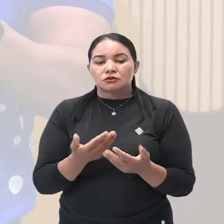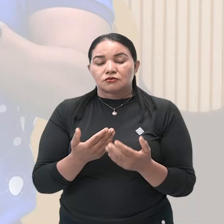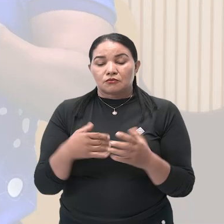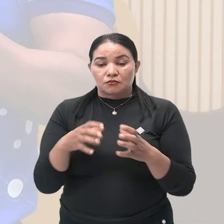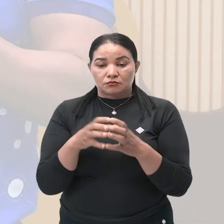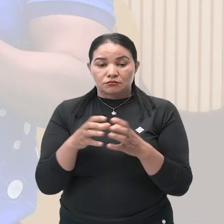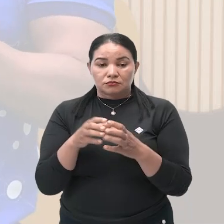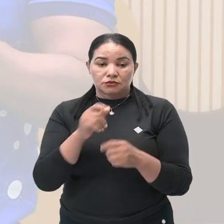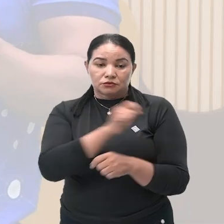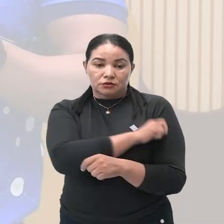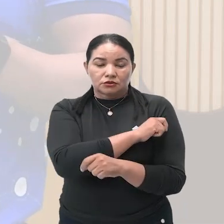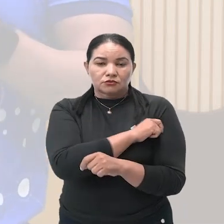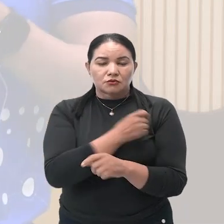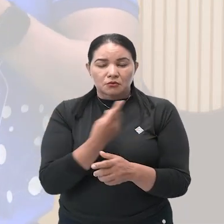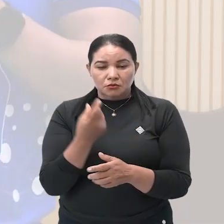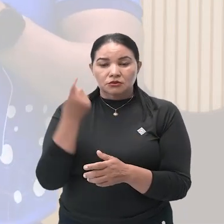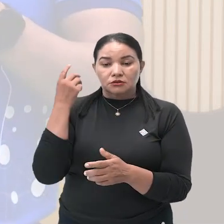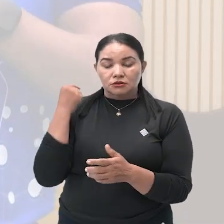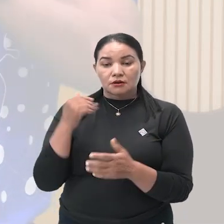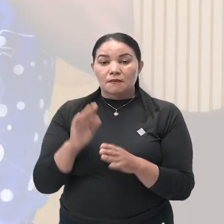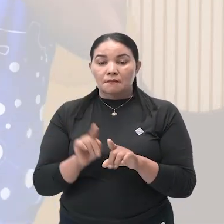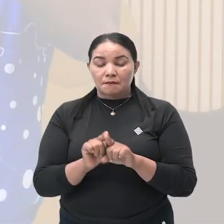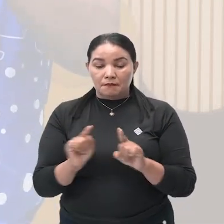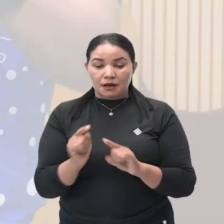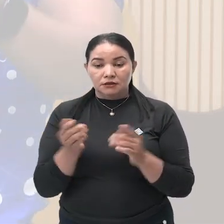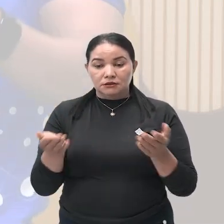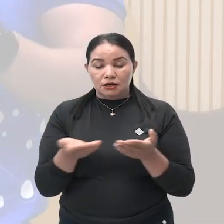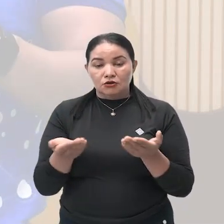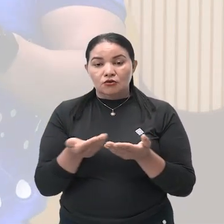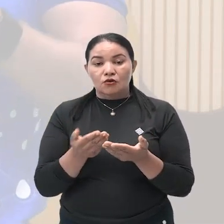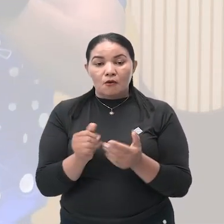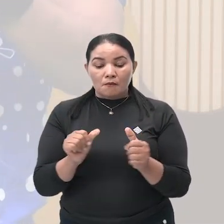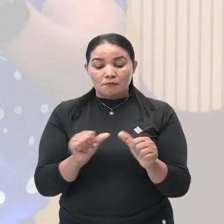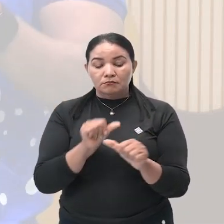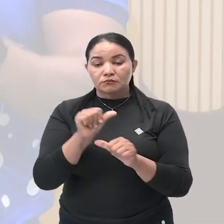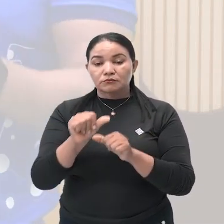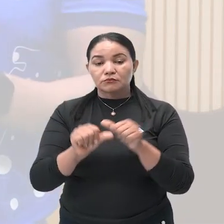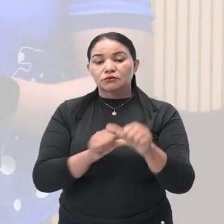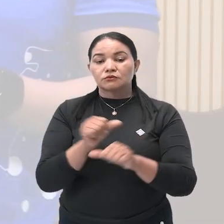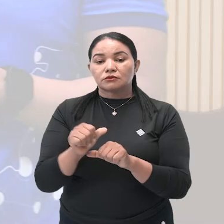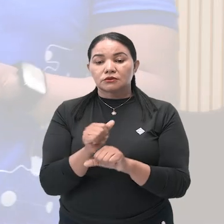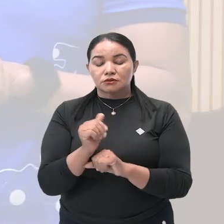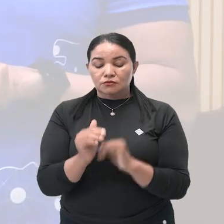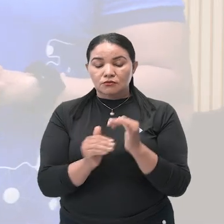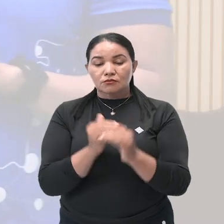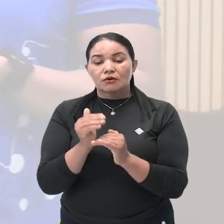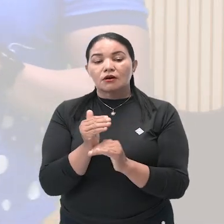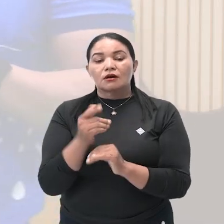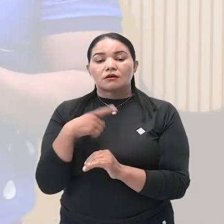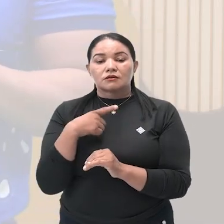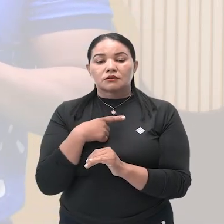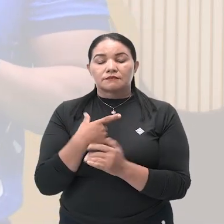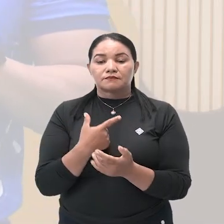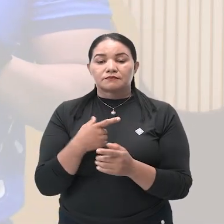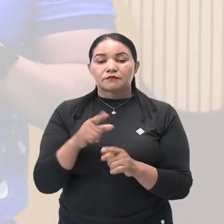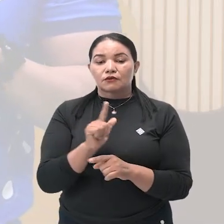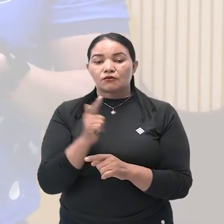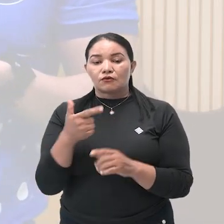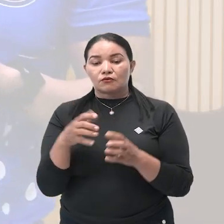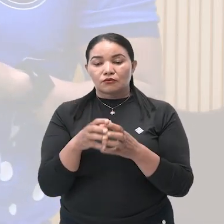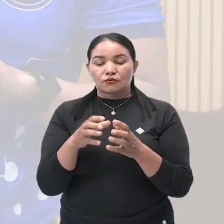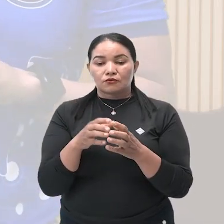estudantis já estão aí há um tempo, mas a partir desse momento eles sofrem uma reformulação, conforme eu já disse para vocês. A gente tem também o